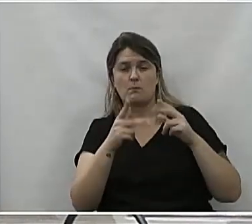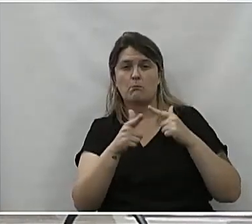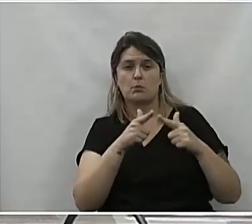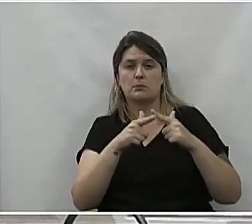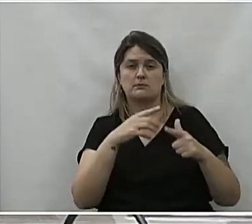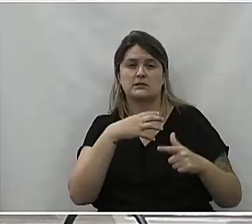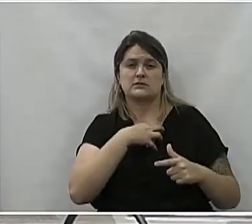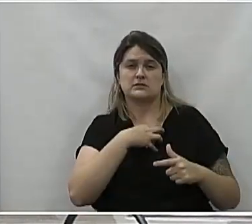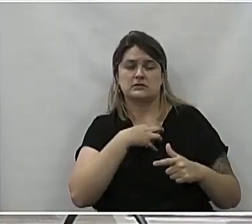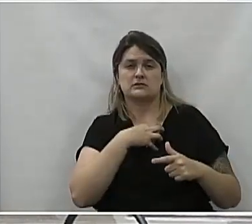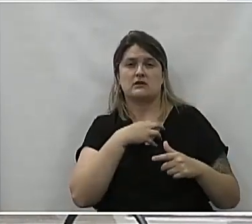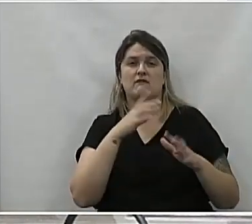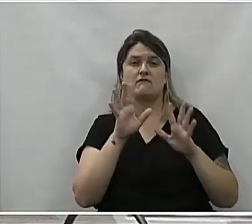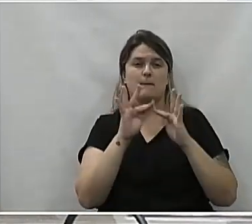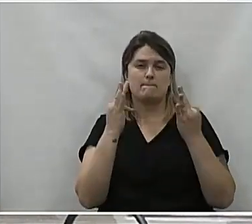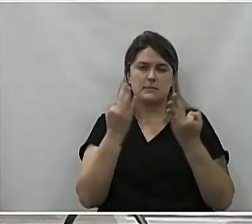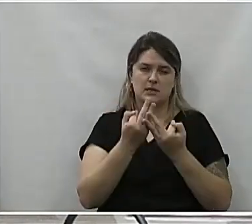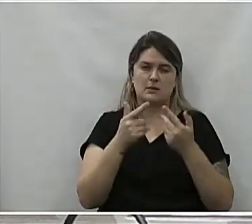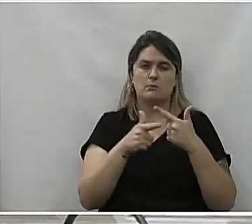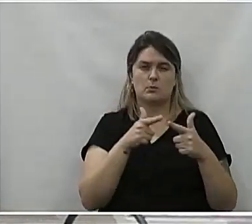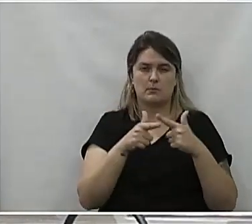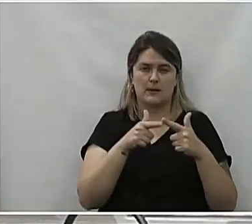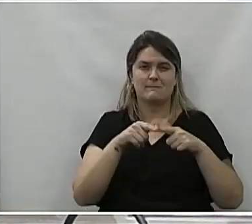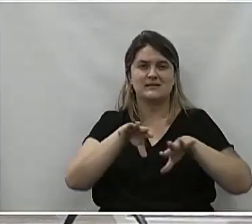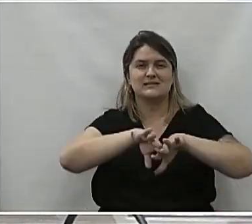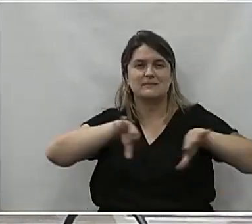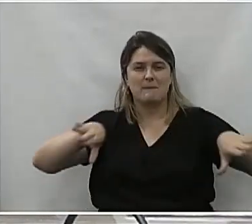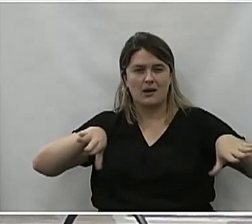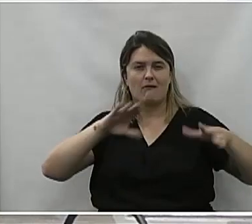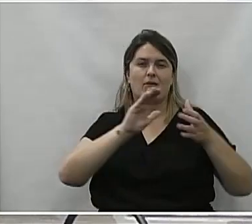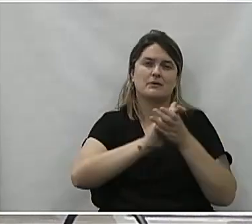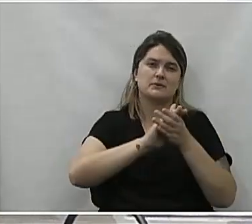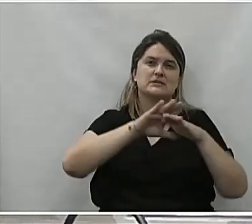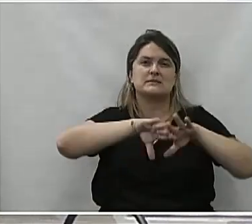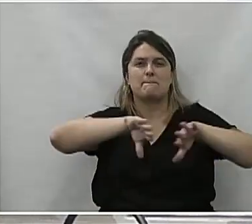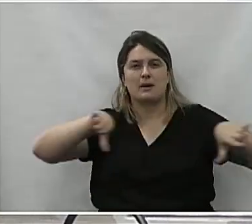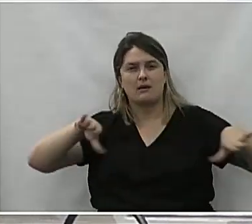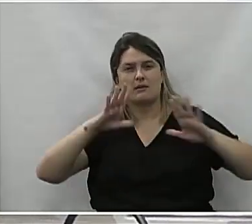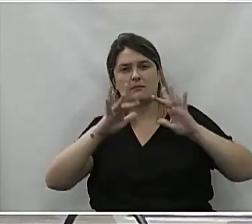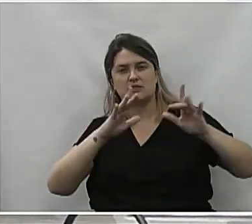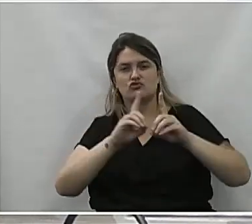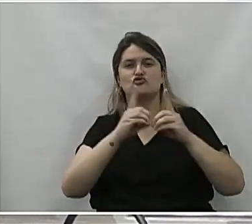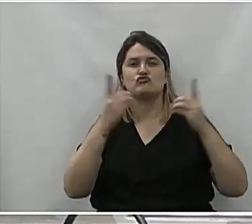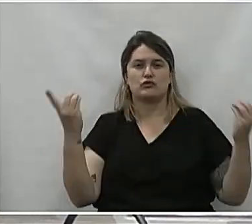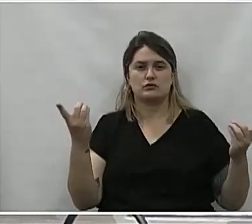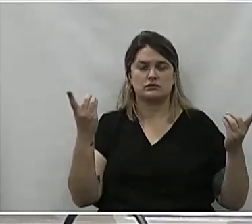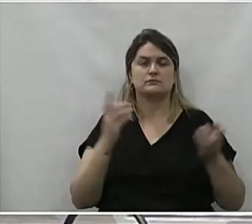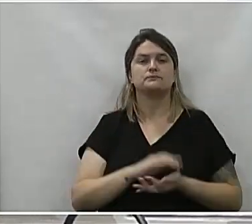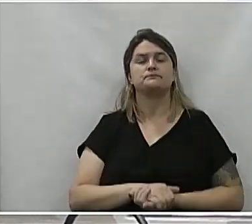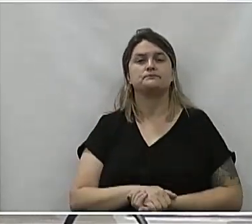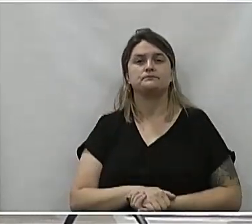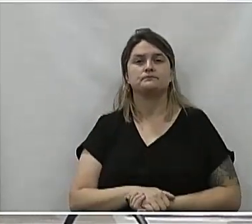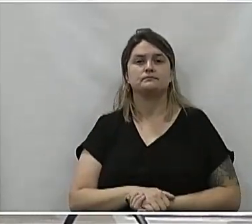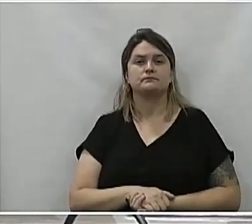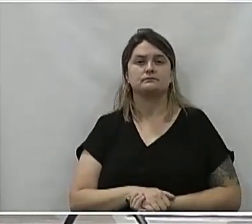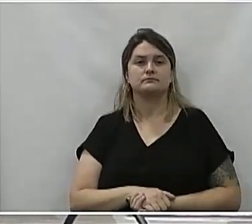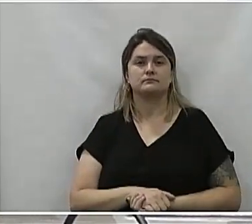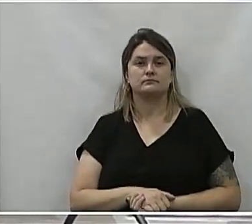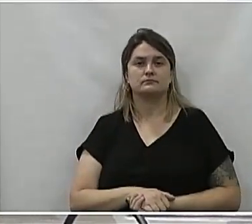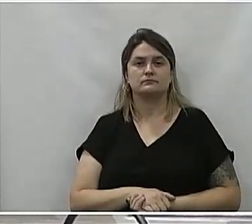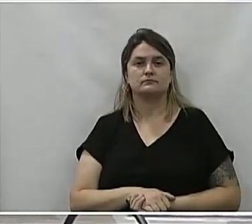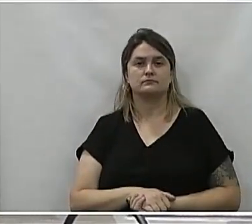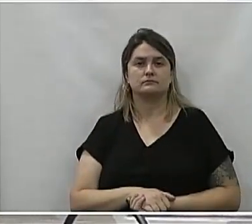sentimental Familiar Término De relacionamentos Divórcio E como nós